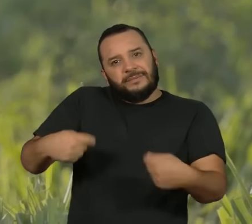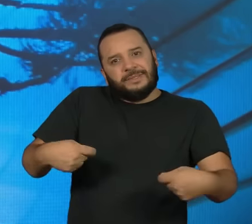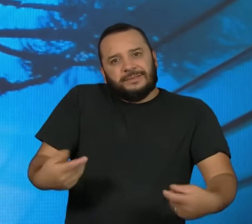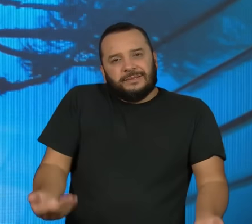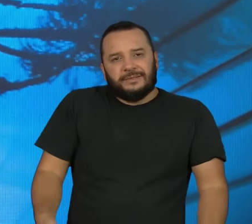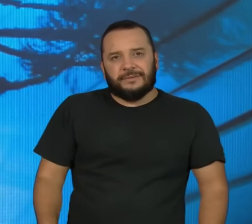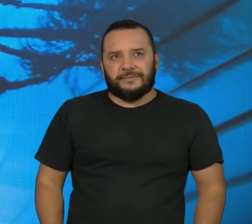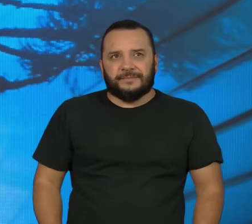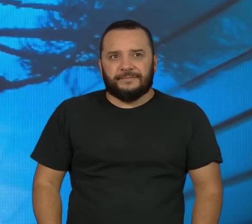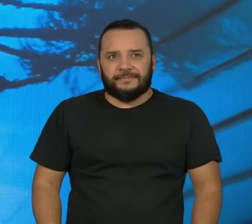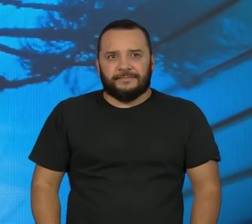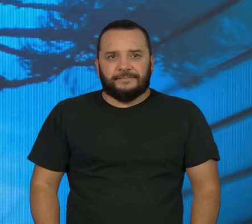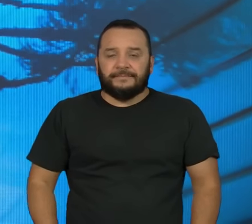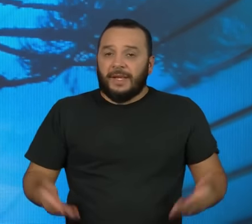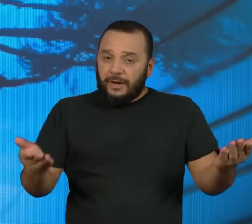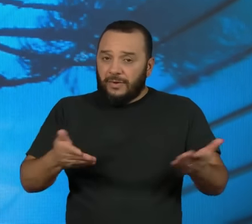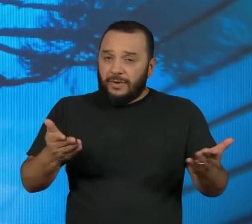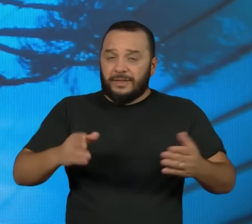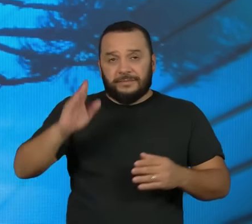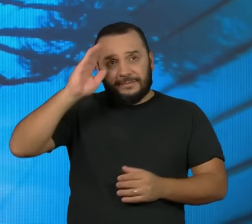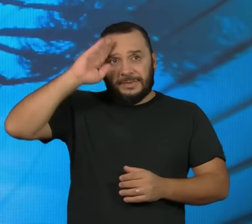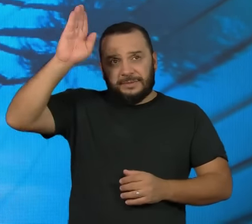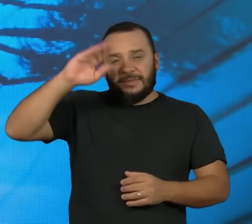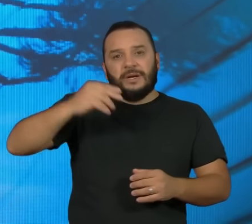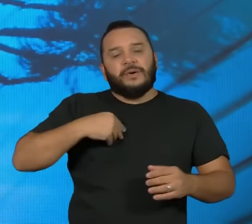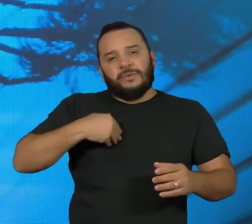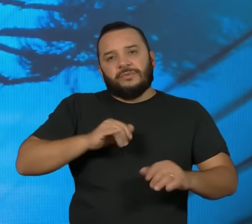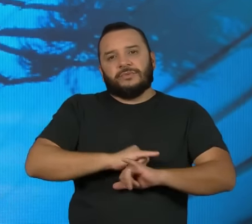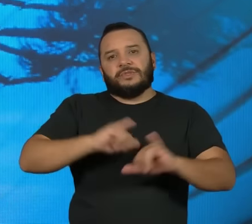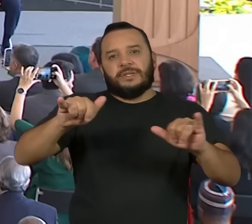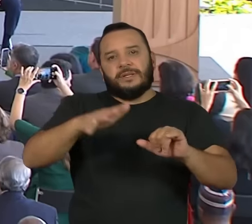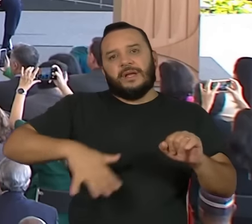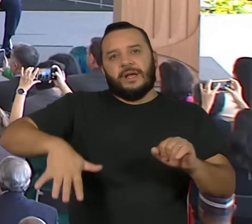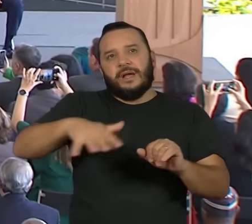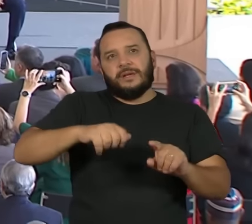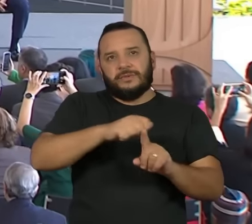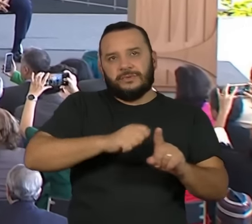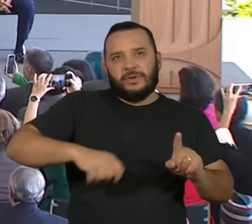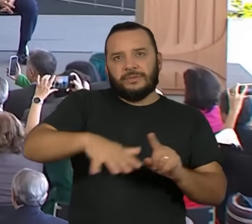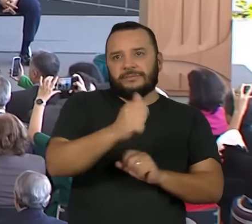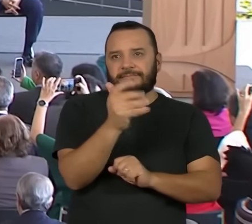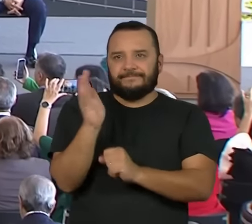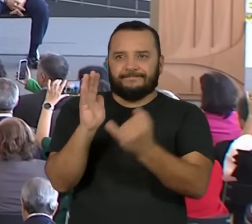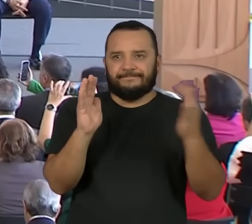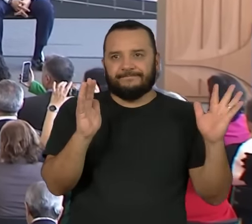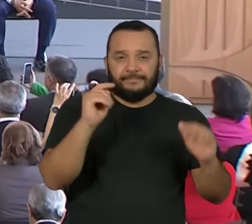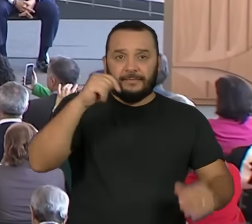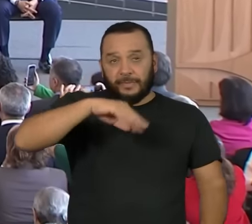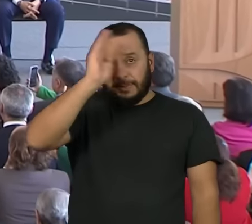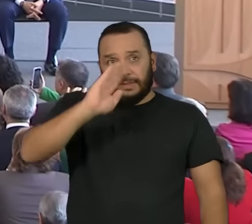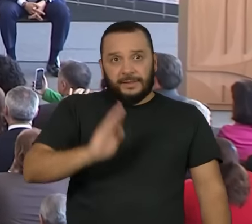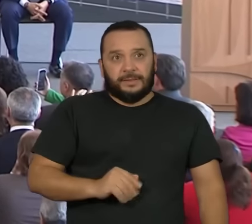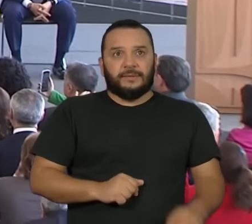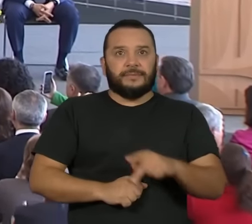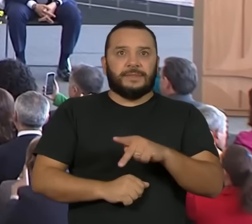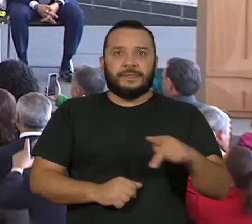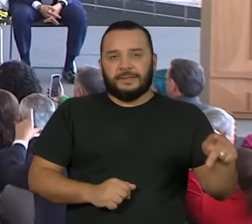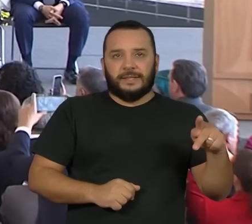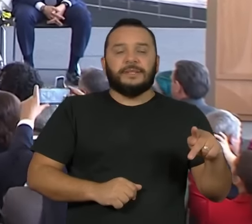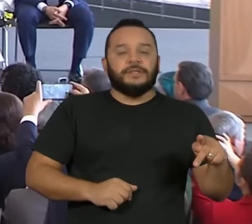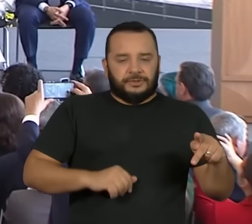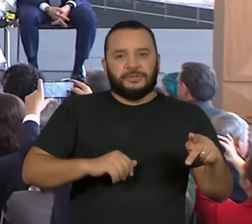Vamos agora às principais notícias da área socioambiental. No Brasil, os presidentes da República,